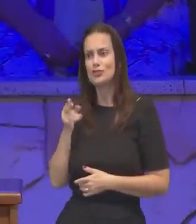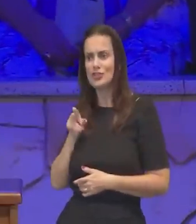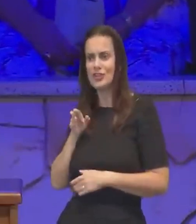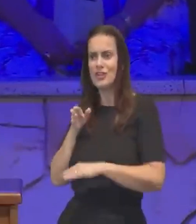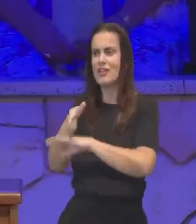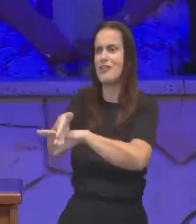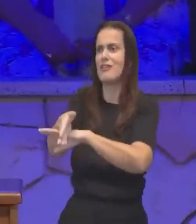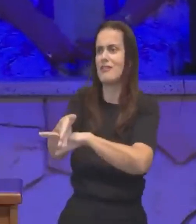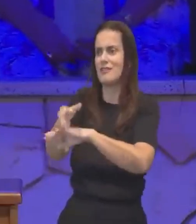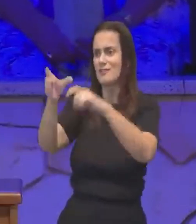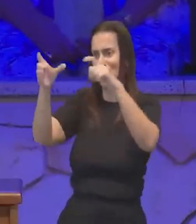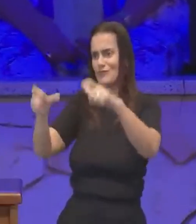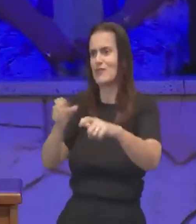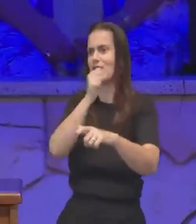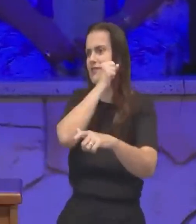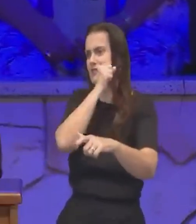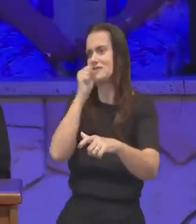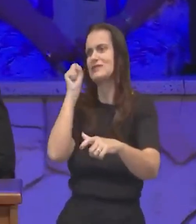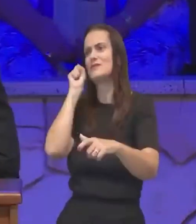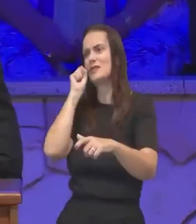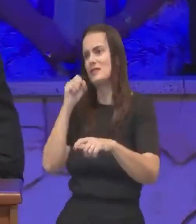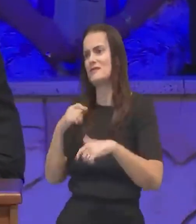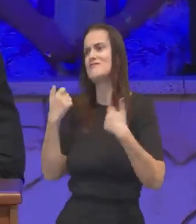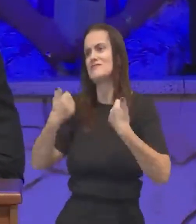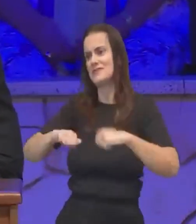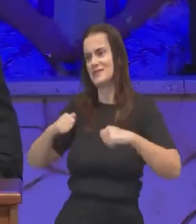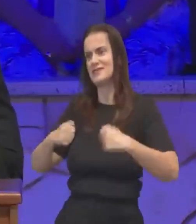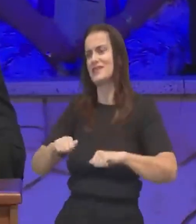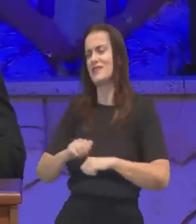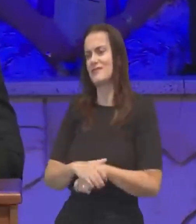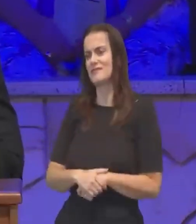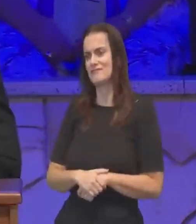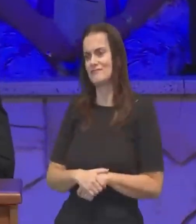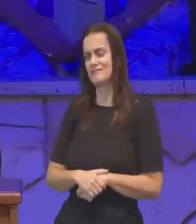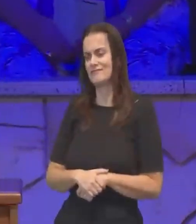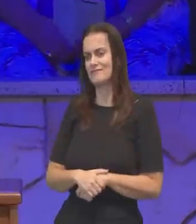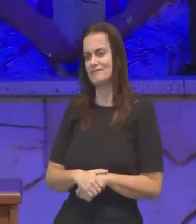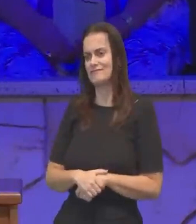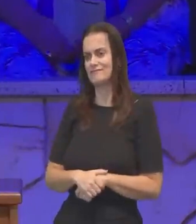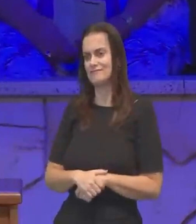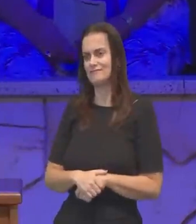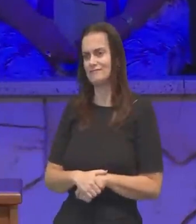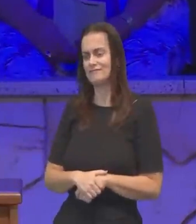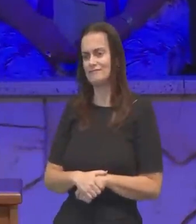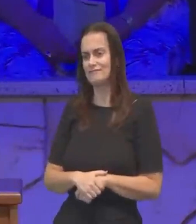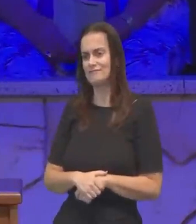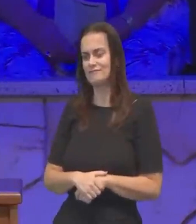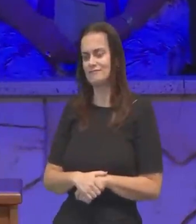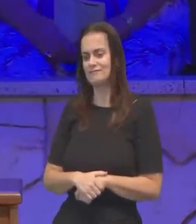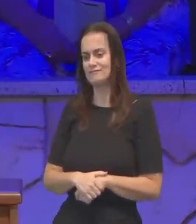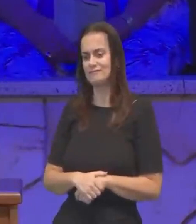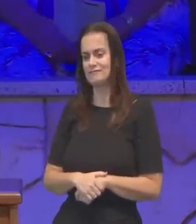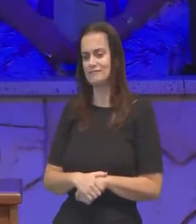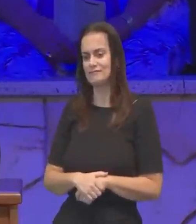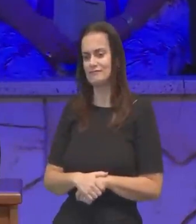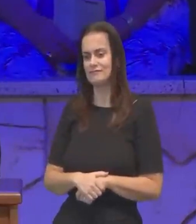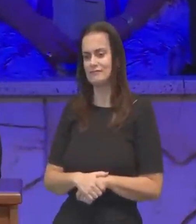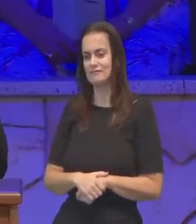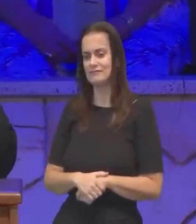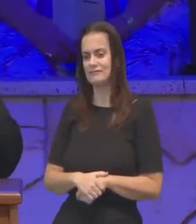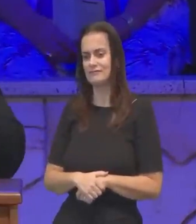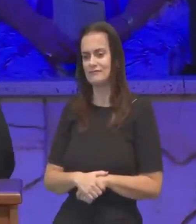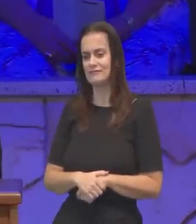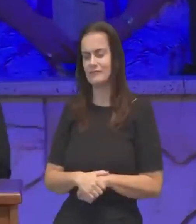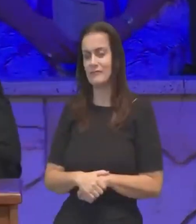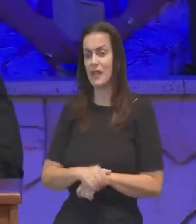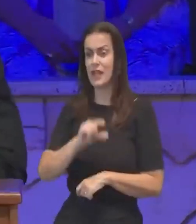sua passagem ali naquele lugar. Era-lhe necessário passar por Samaria.